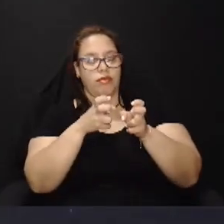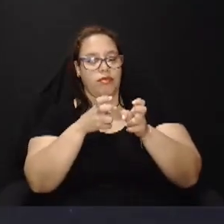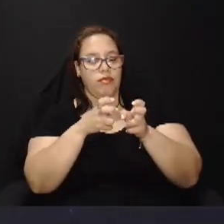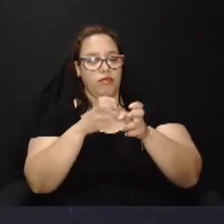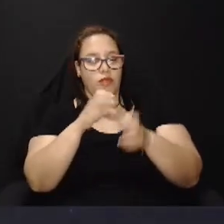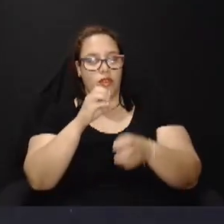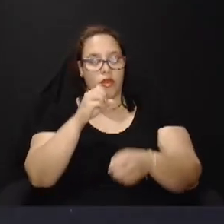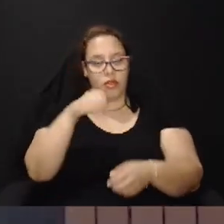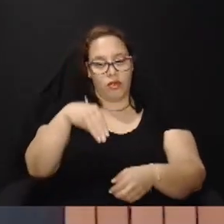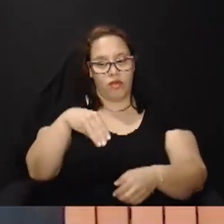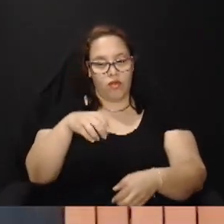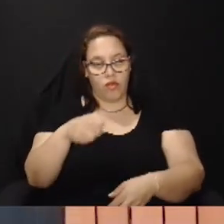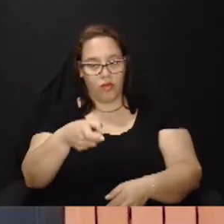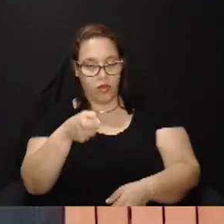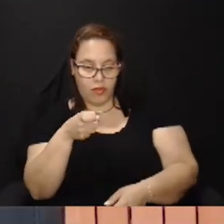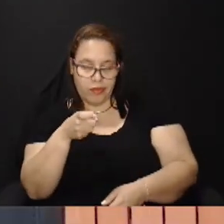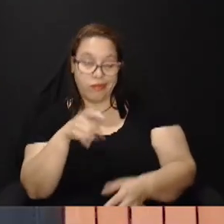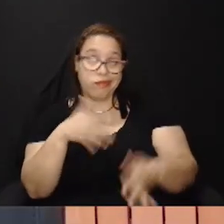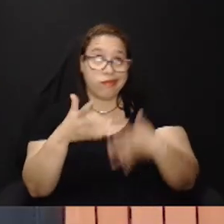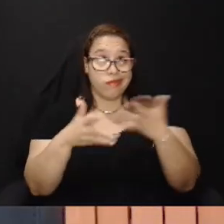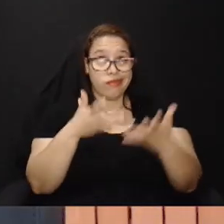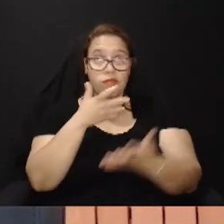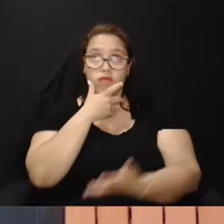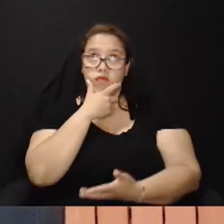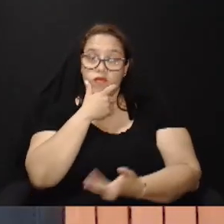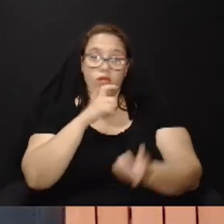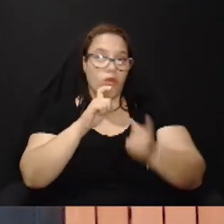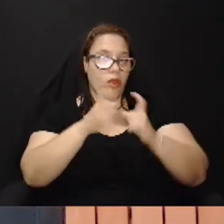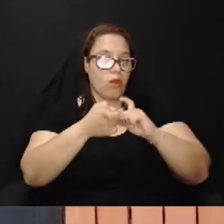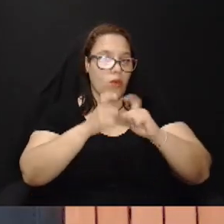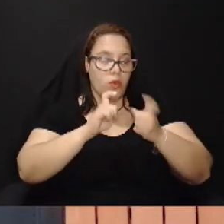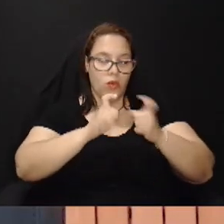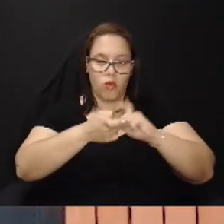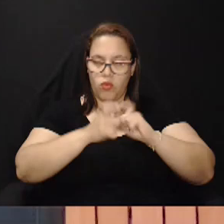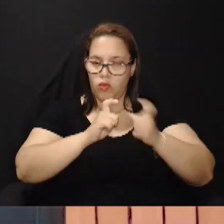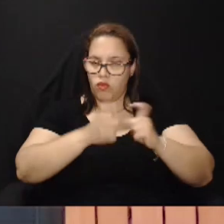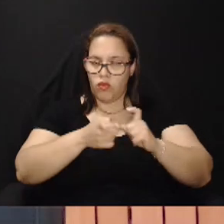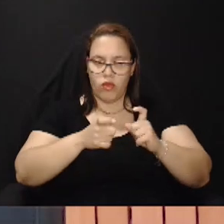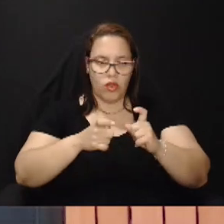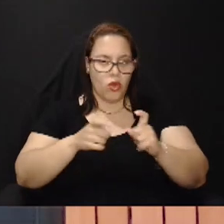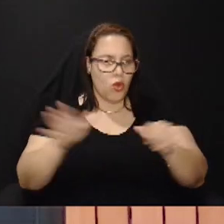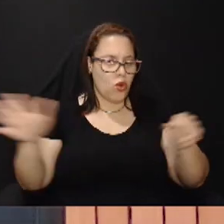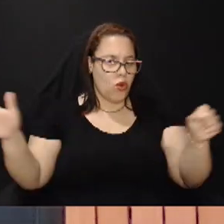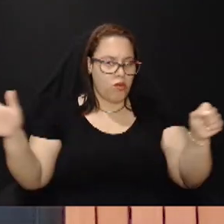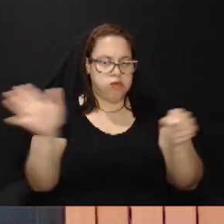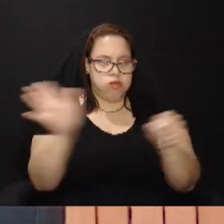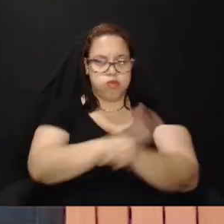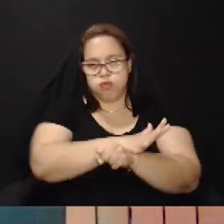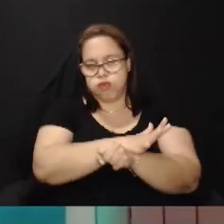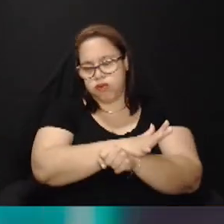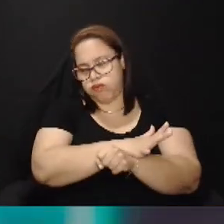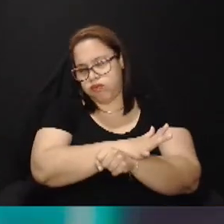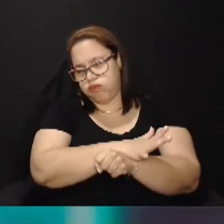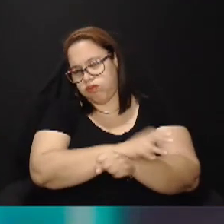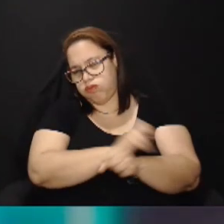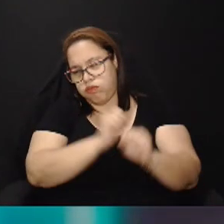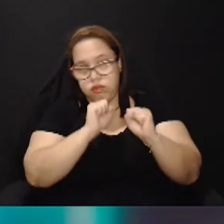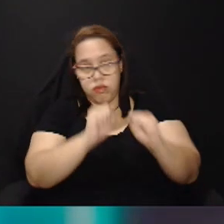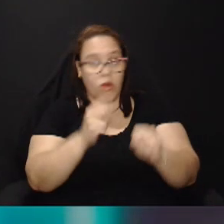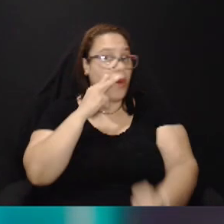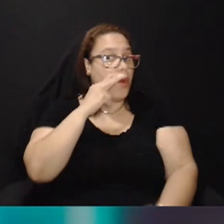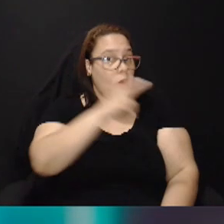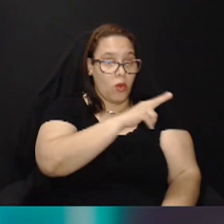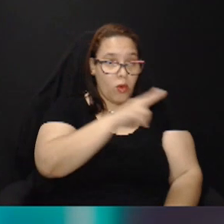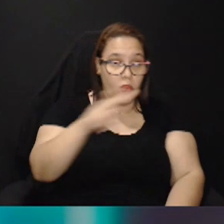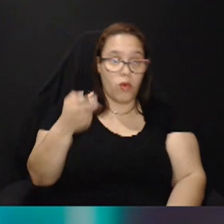exterior, e tanto é que foi uma reunião assim, com uma frequência muito grande, vocês puderam prestigiar aqui e ver, teve